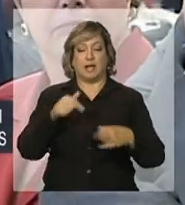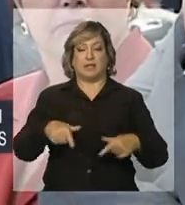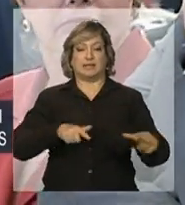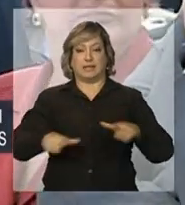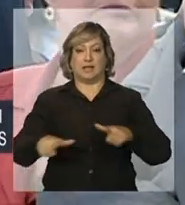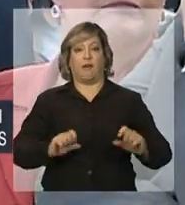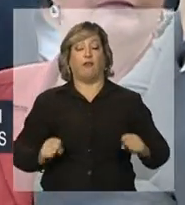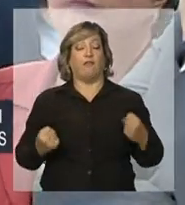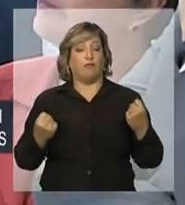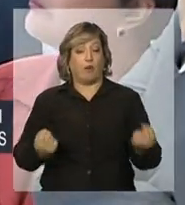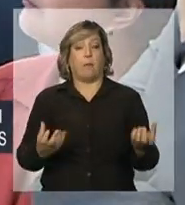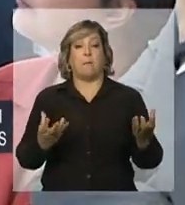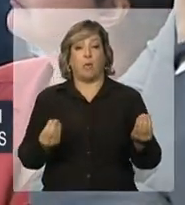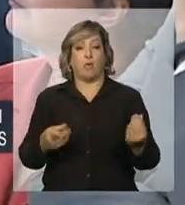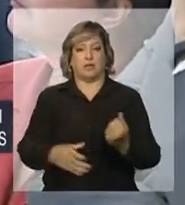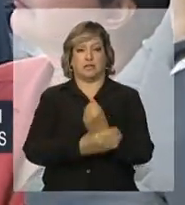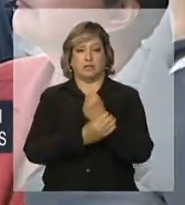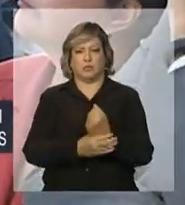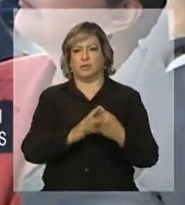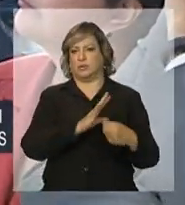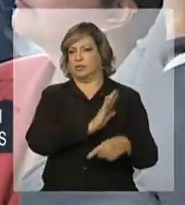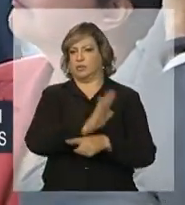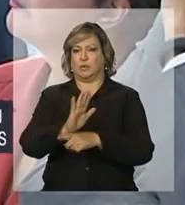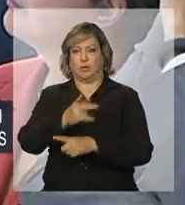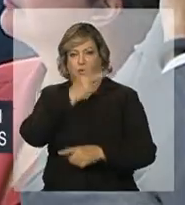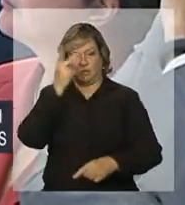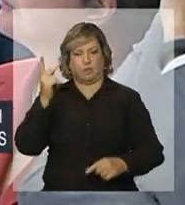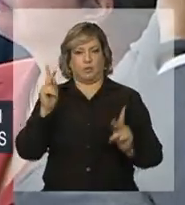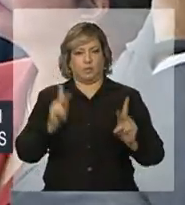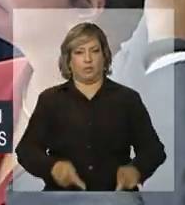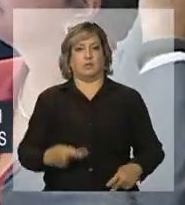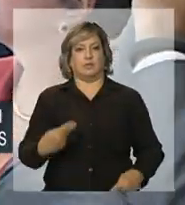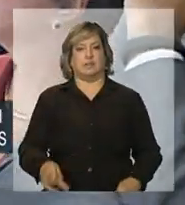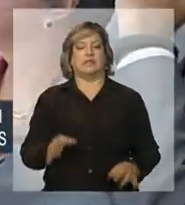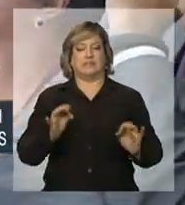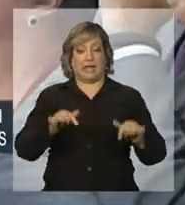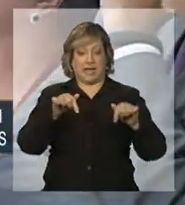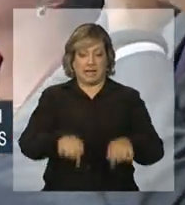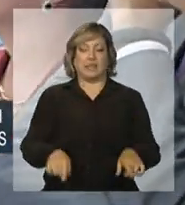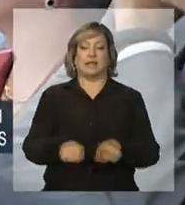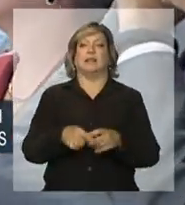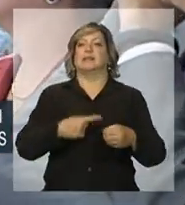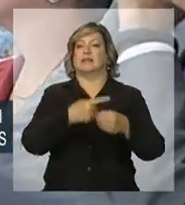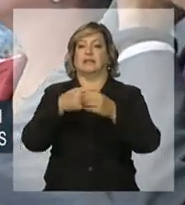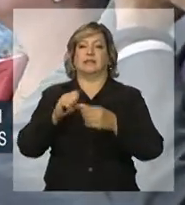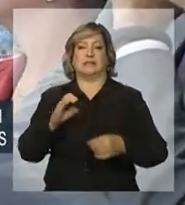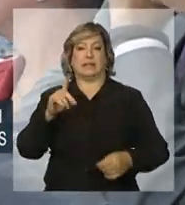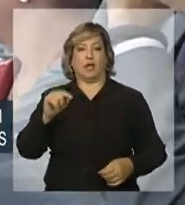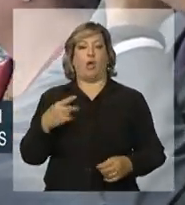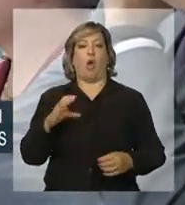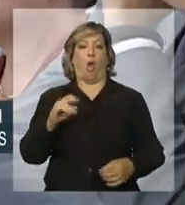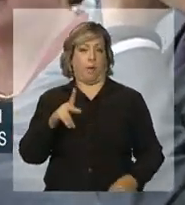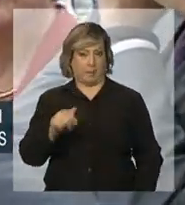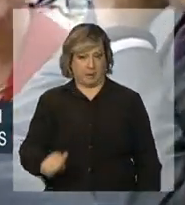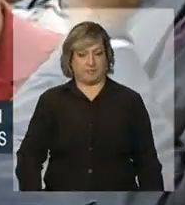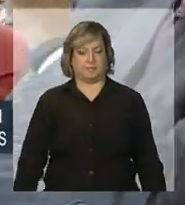iniciativas fortalece muito a segurança pública daqui e, eu tenho certeza, da cidade-sede da Copa.